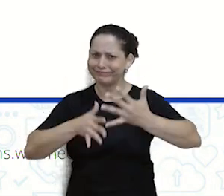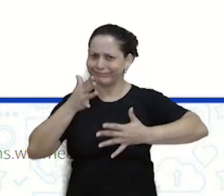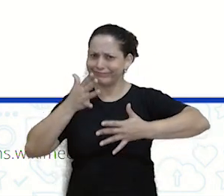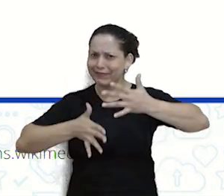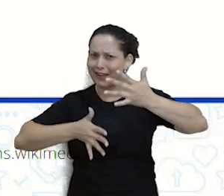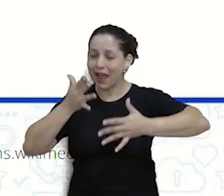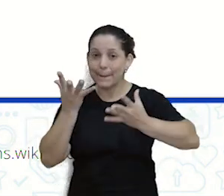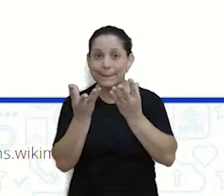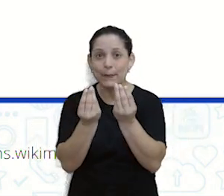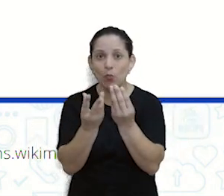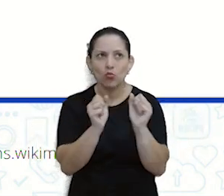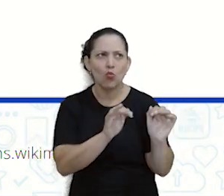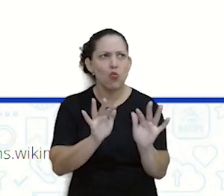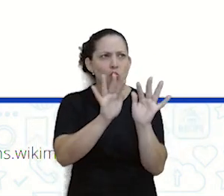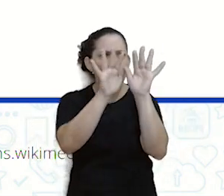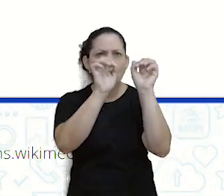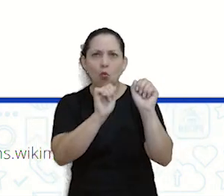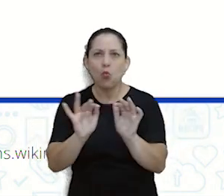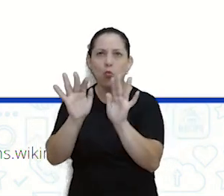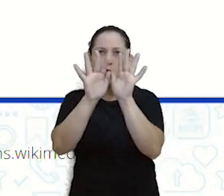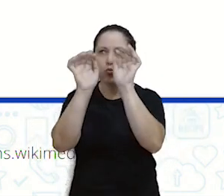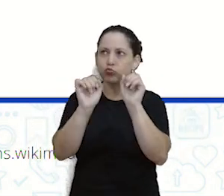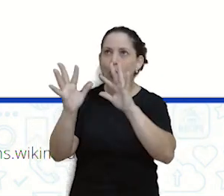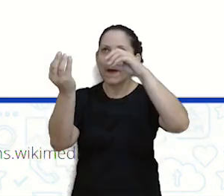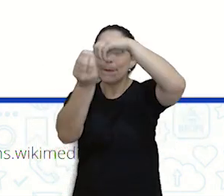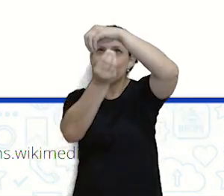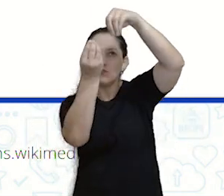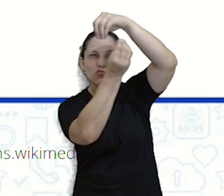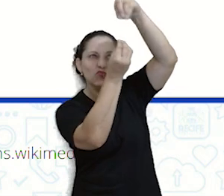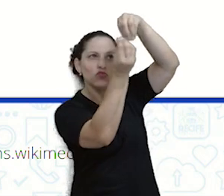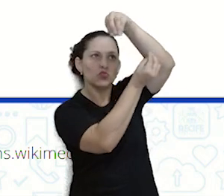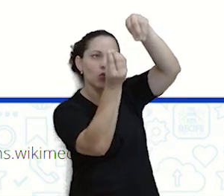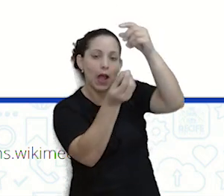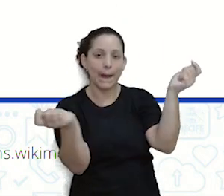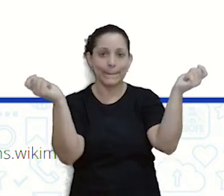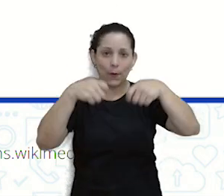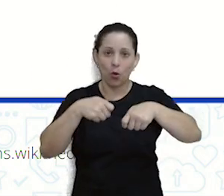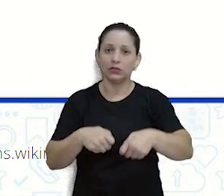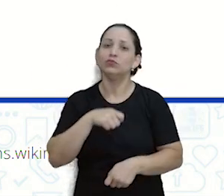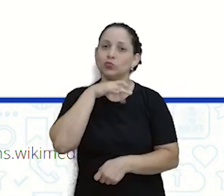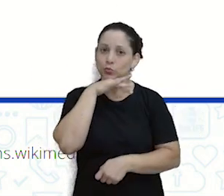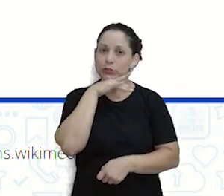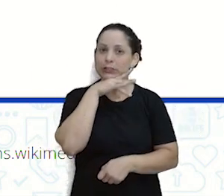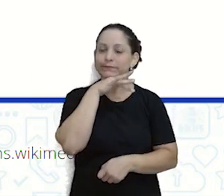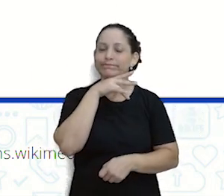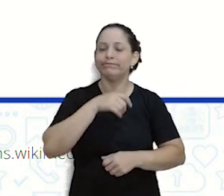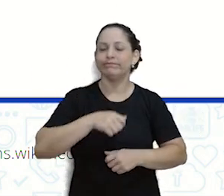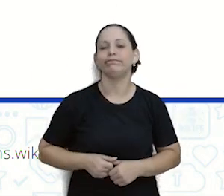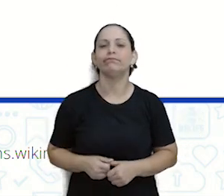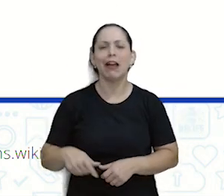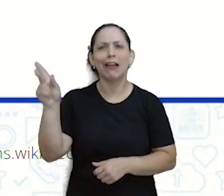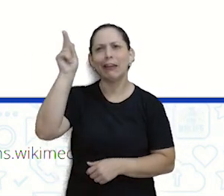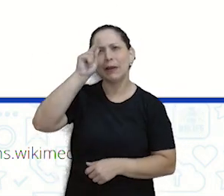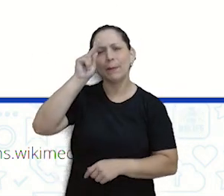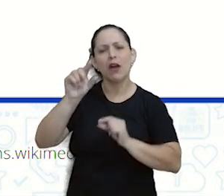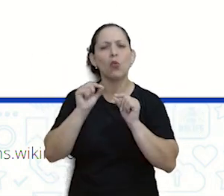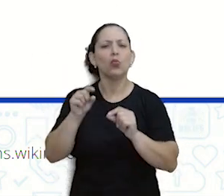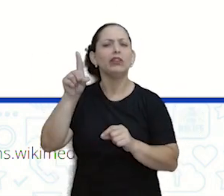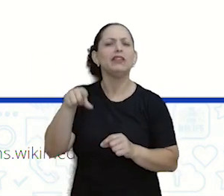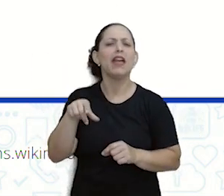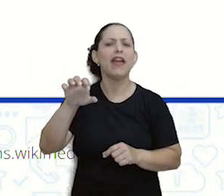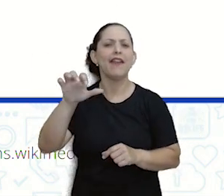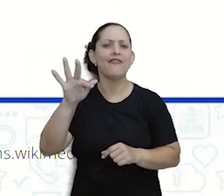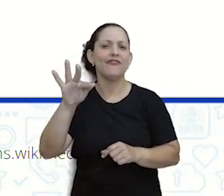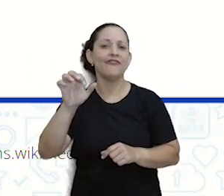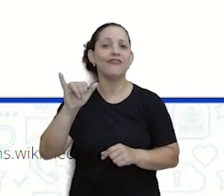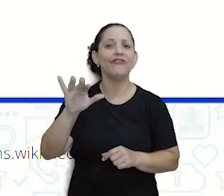né, se ele tiver em excesso na atmosfera junto com outros gases de efeito estufa, né? Para a gente relembrar um pouquinho essa história de efeito estufa, vamos ver no